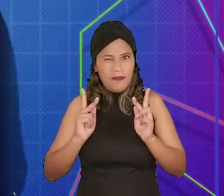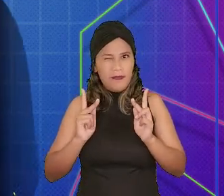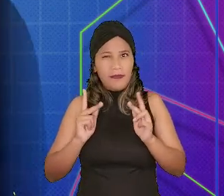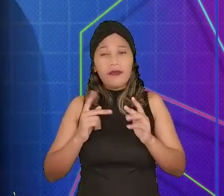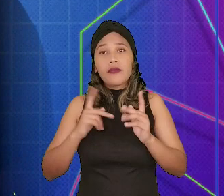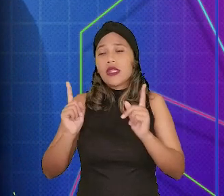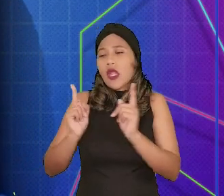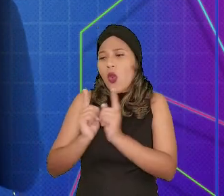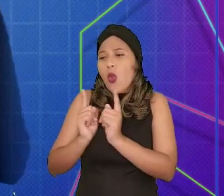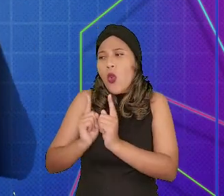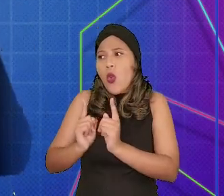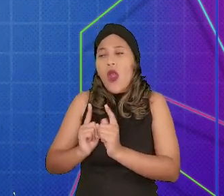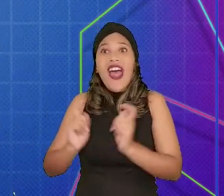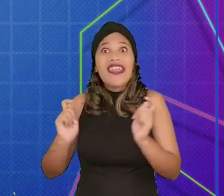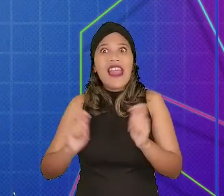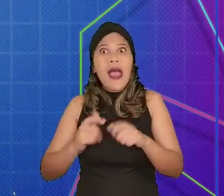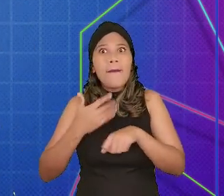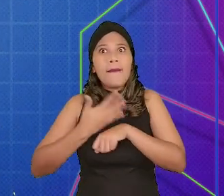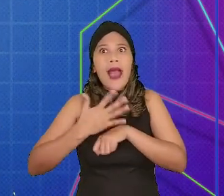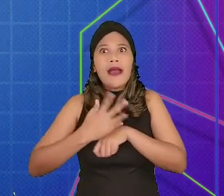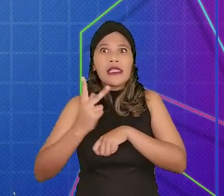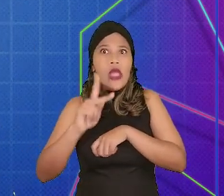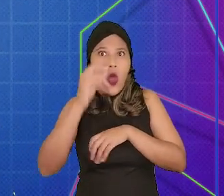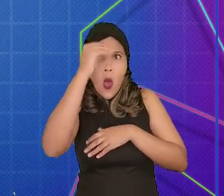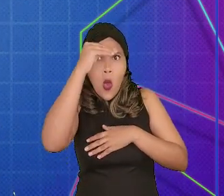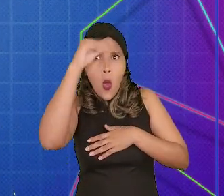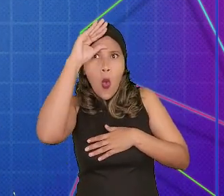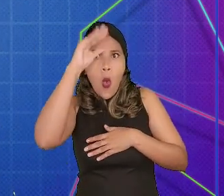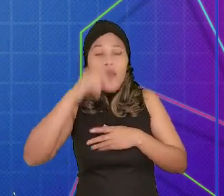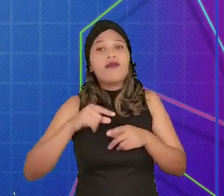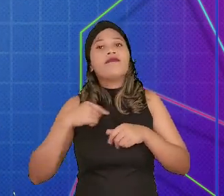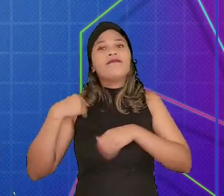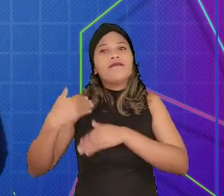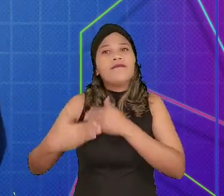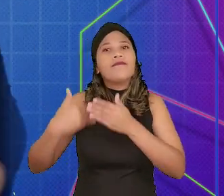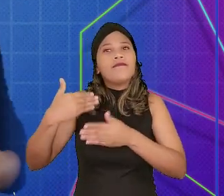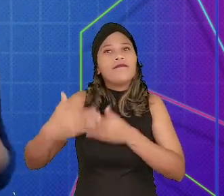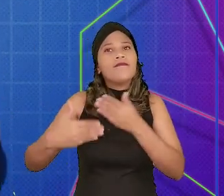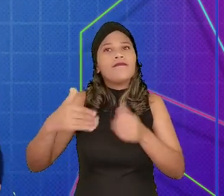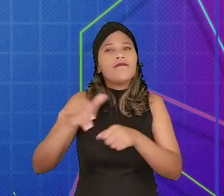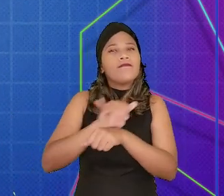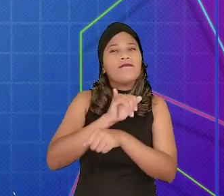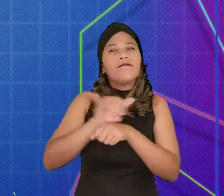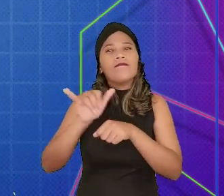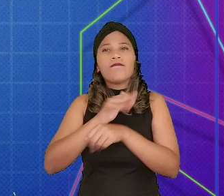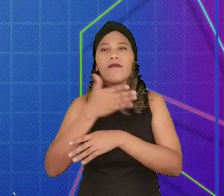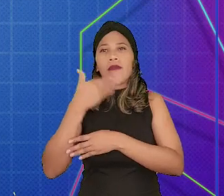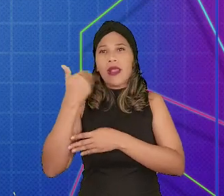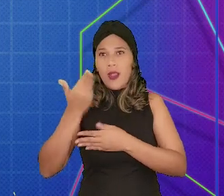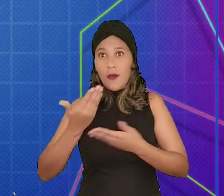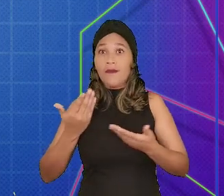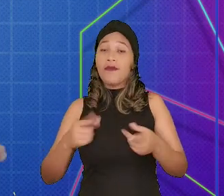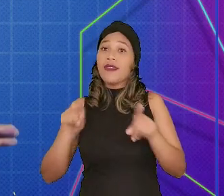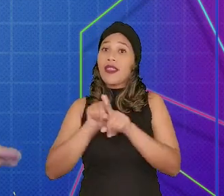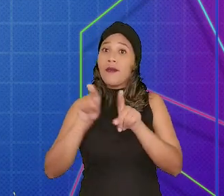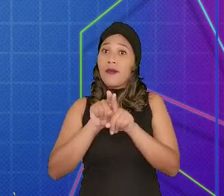criar games menores, vocês vão colocar em prática seus conhecimentos e, com o tempo, vão aprimorando suas criações. Um outro aspecto